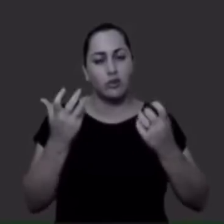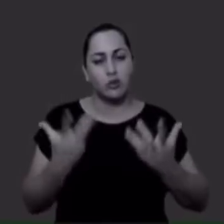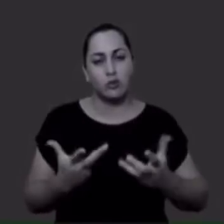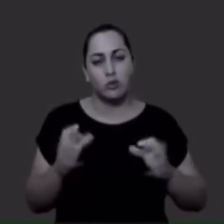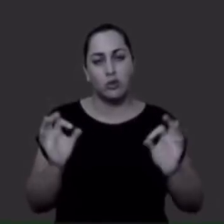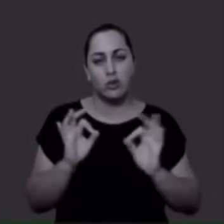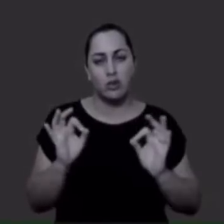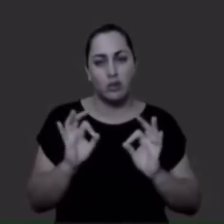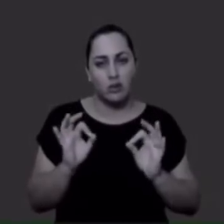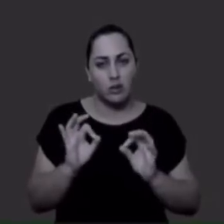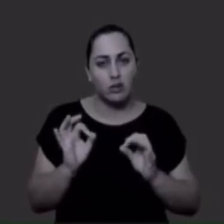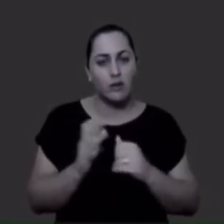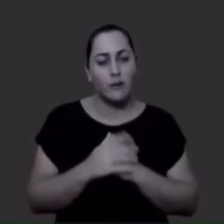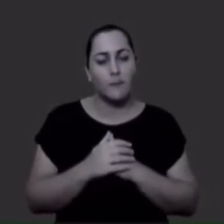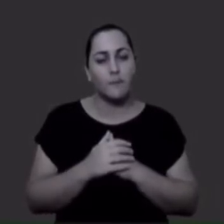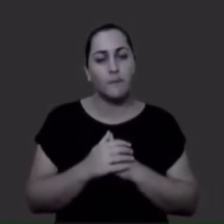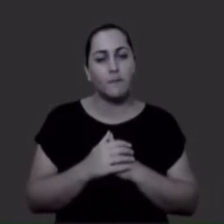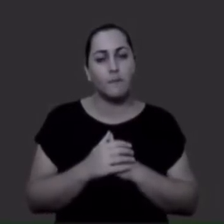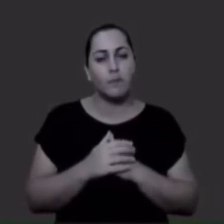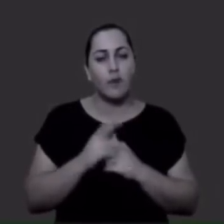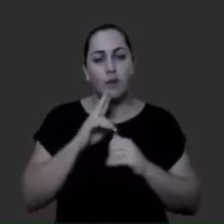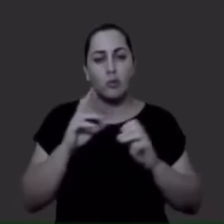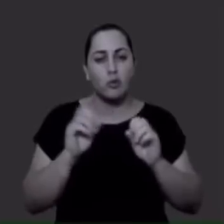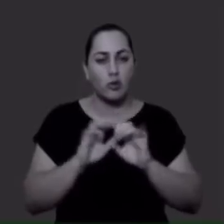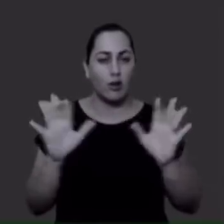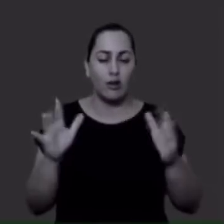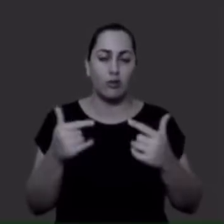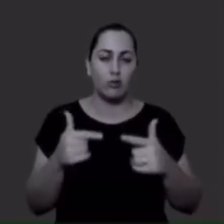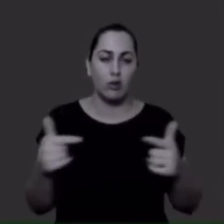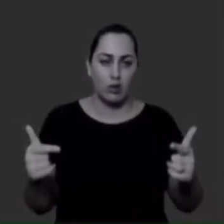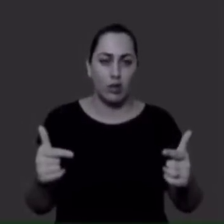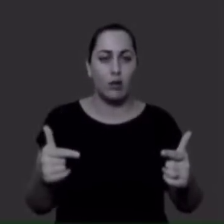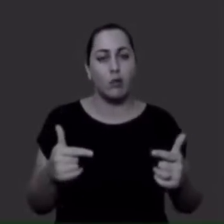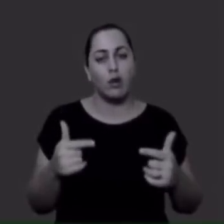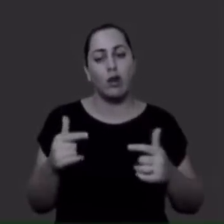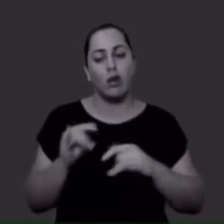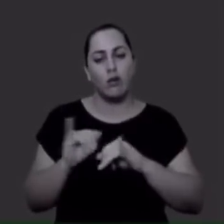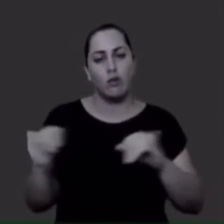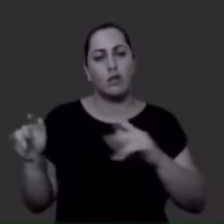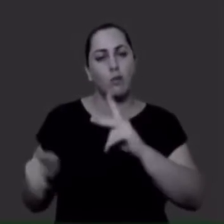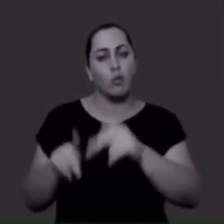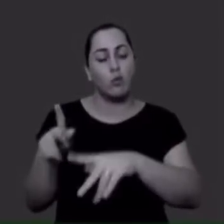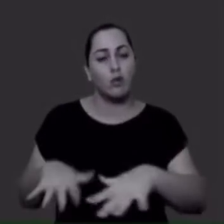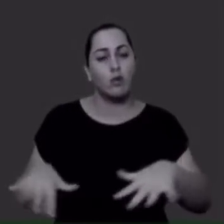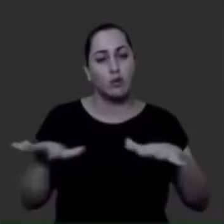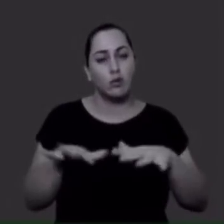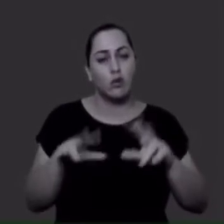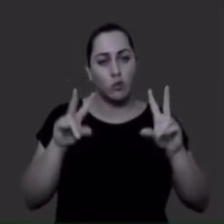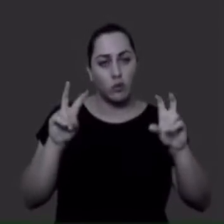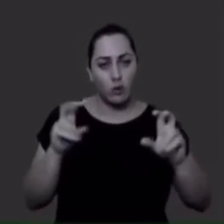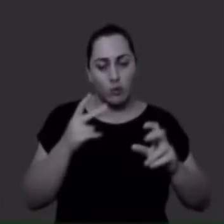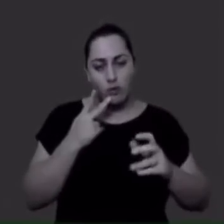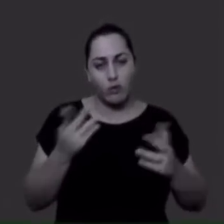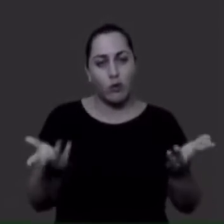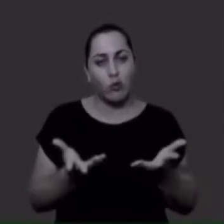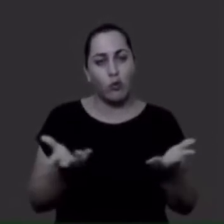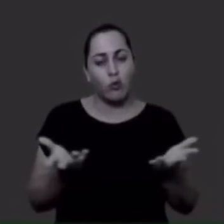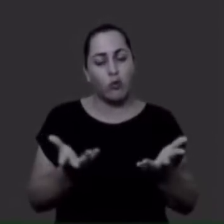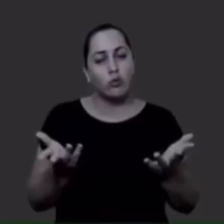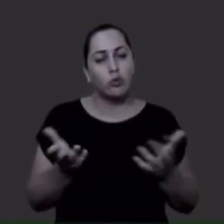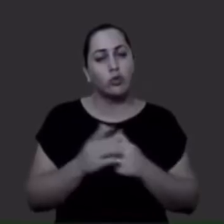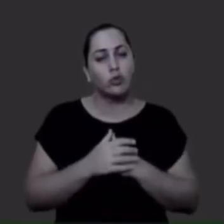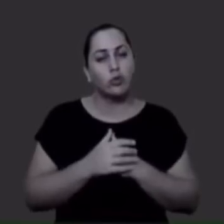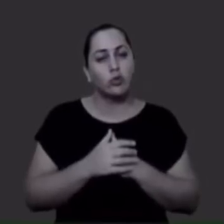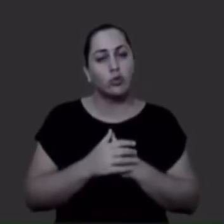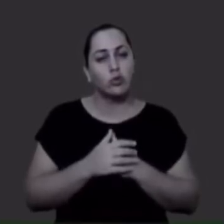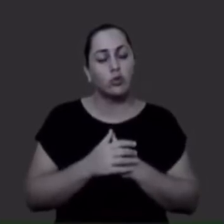vontade de ter uma resposta plausível para que possamos passar adiante à população. Então, esse assunto foi tocado hoje dentro da